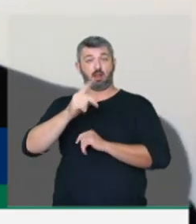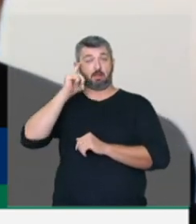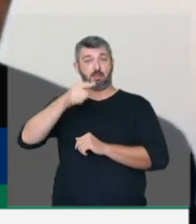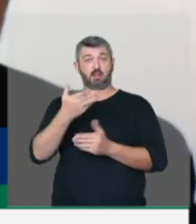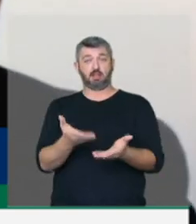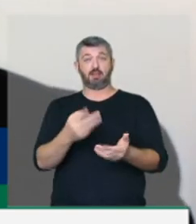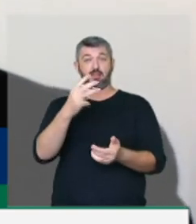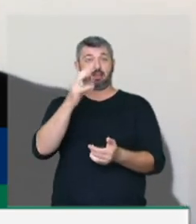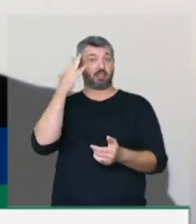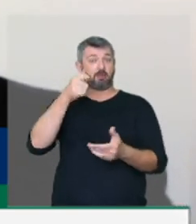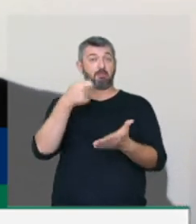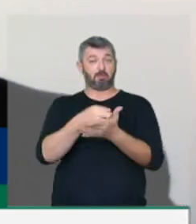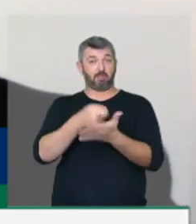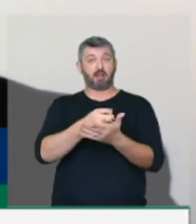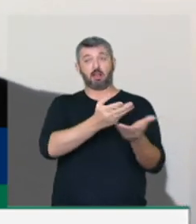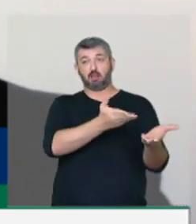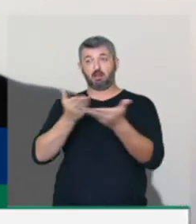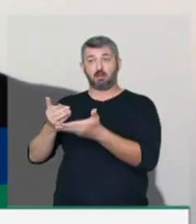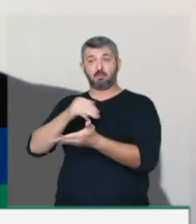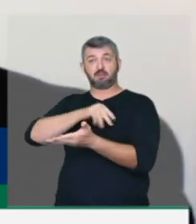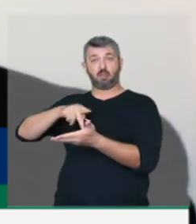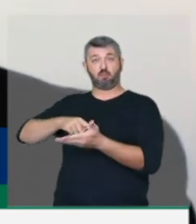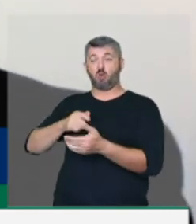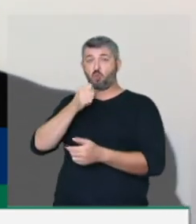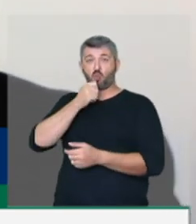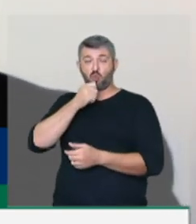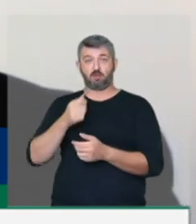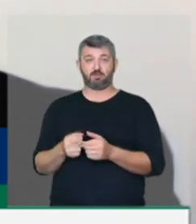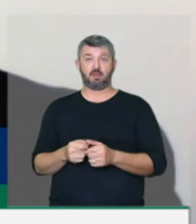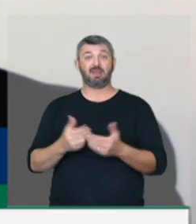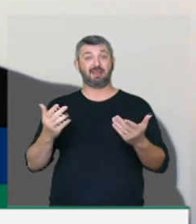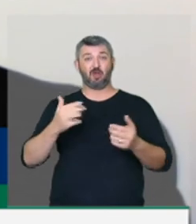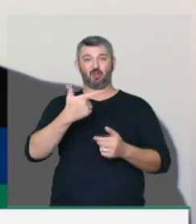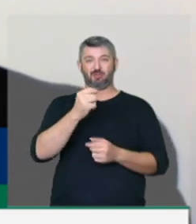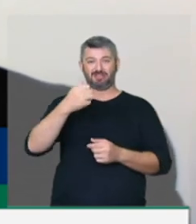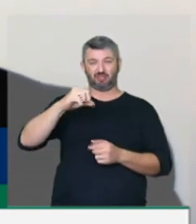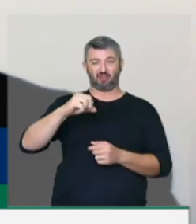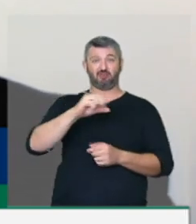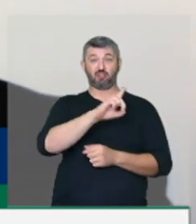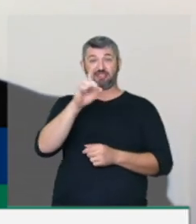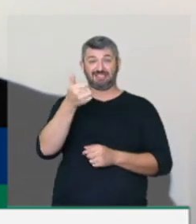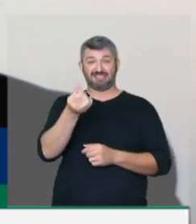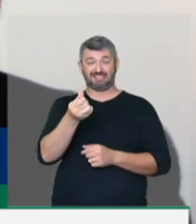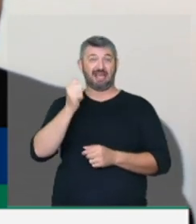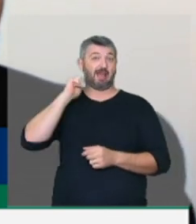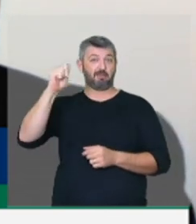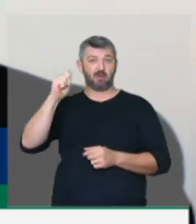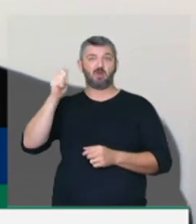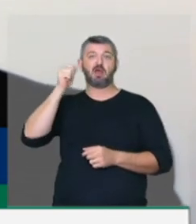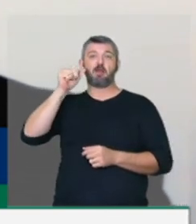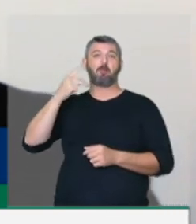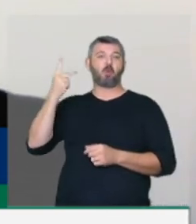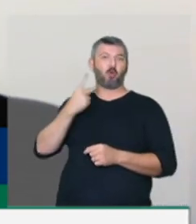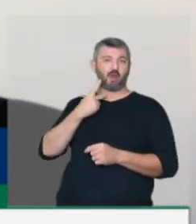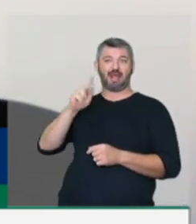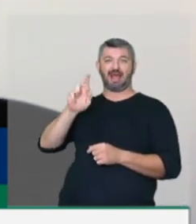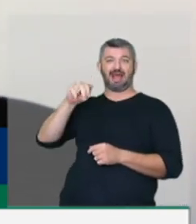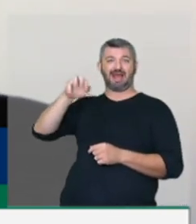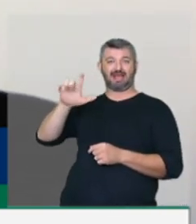Penal. Diante disso, no dia 16 de abril de 2019, a senhora Procuradora-Geral se manifestou